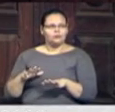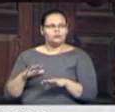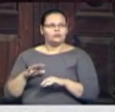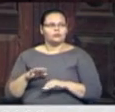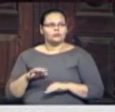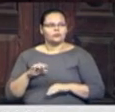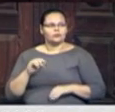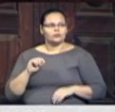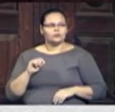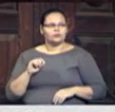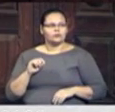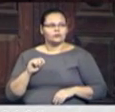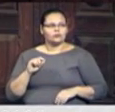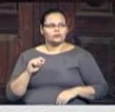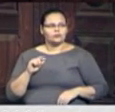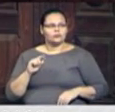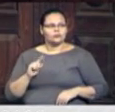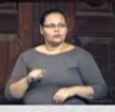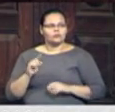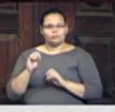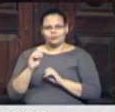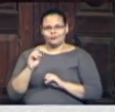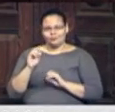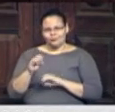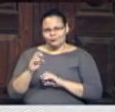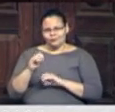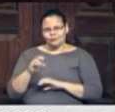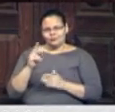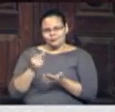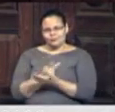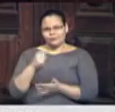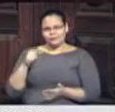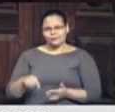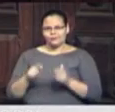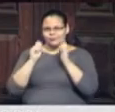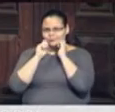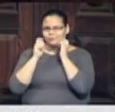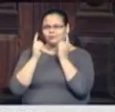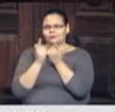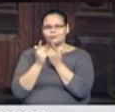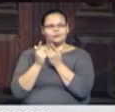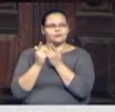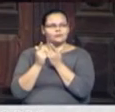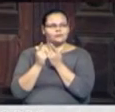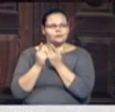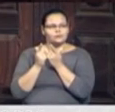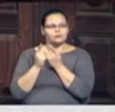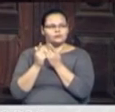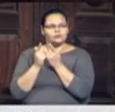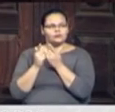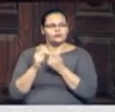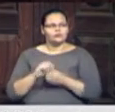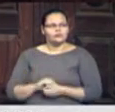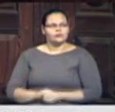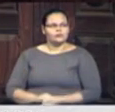Comissão Permanente de Educação da Assembleia Legislativa realizada no dia de hoje.